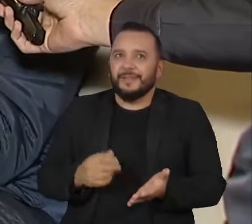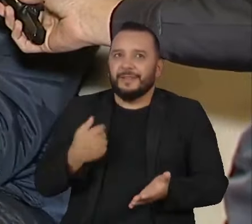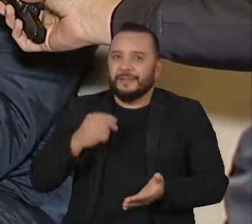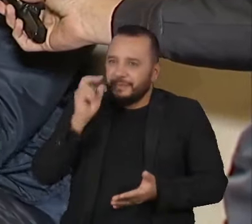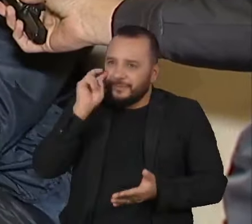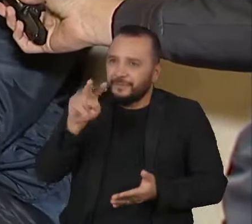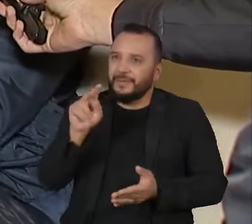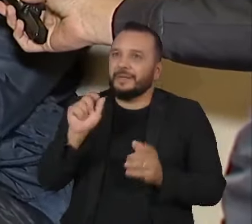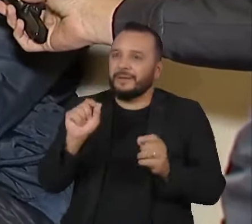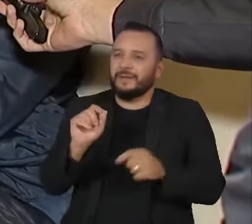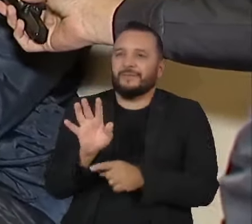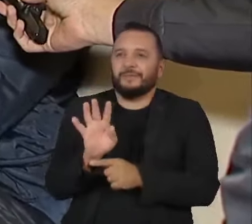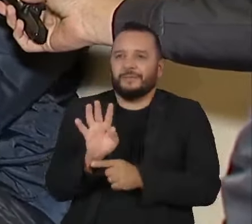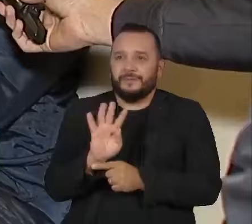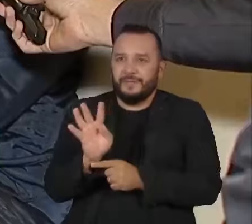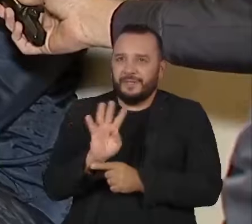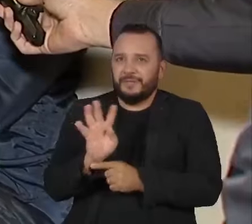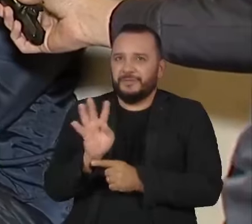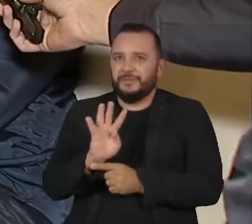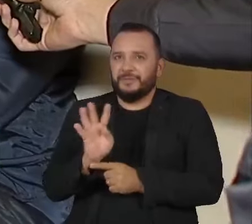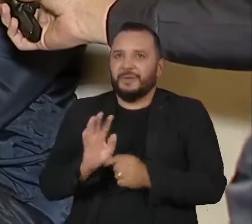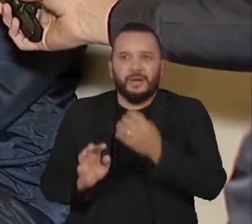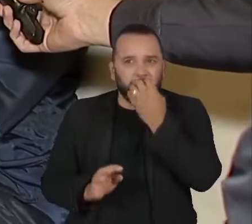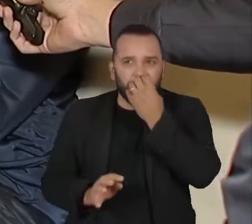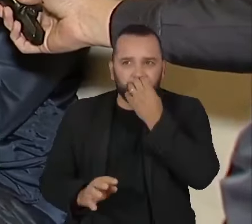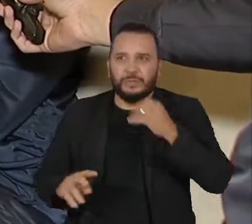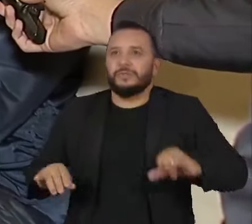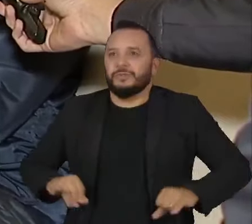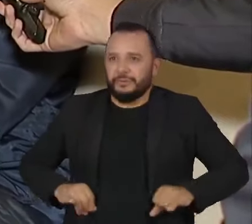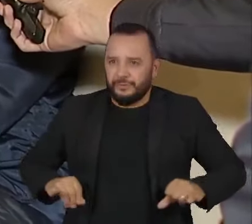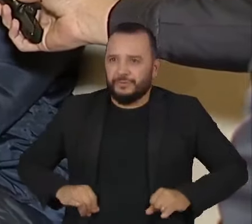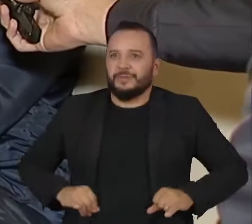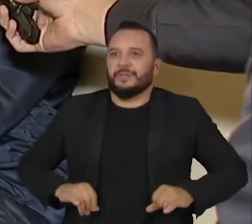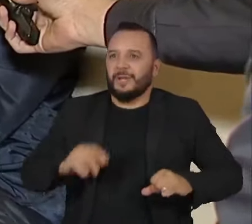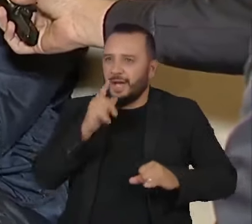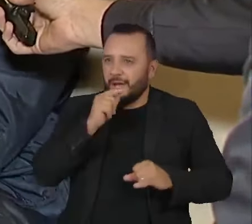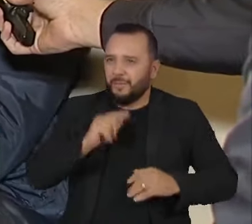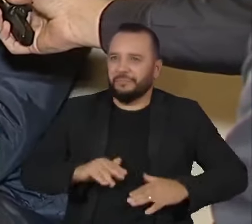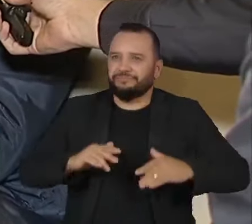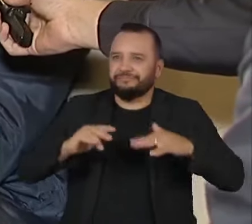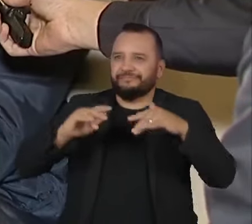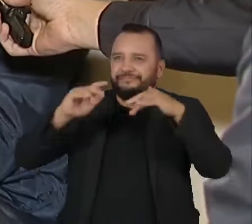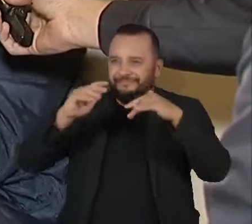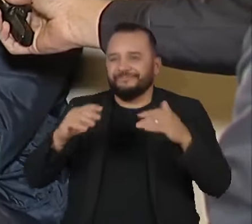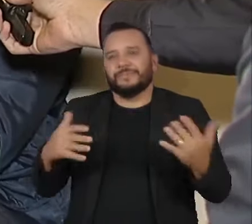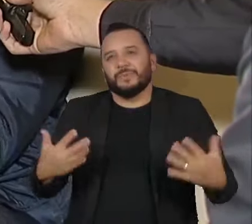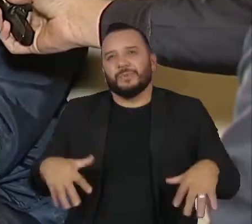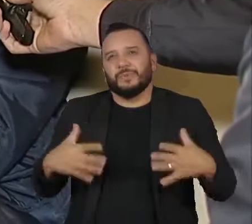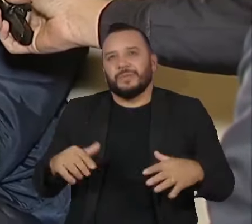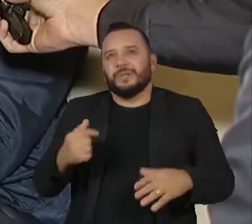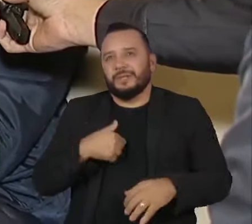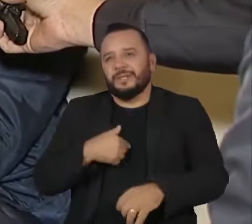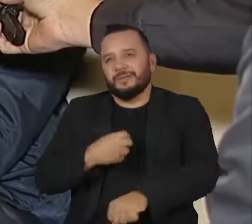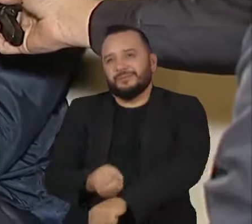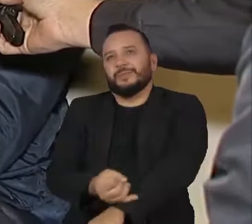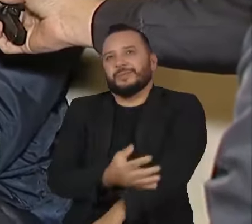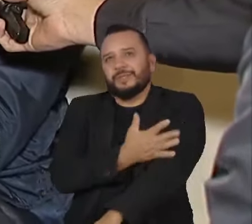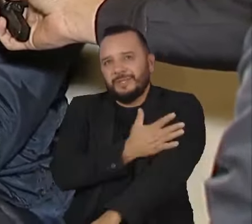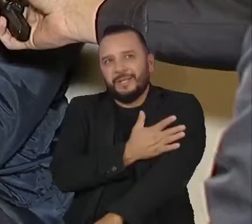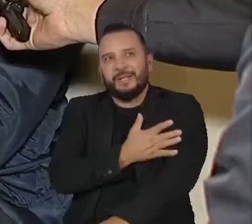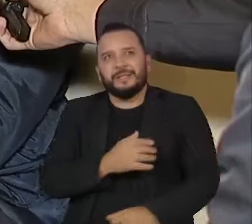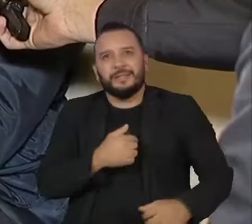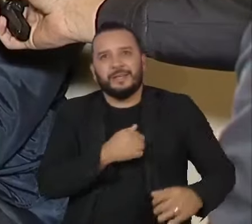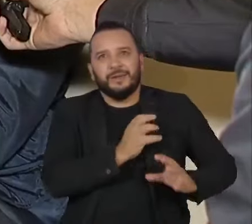vídeos do sofrimento deles lá nas enchentes, assim, nossa, deixou muito... Coração